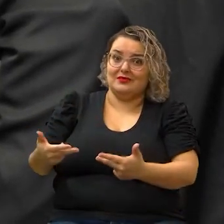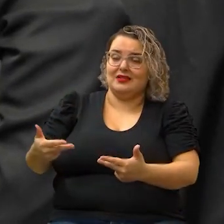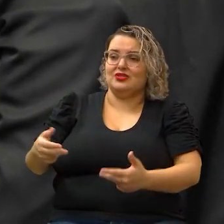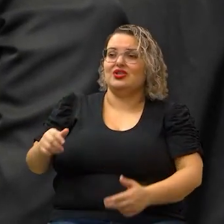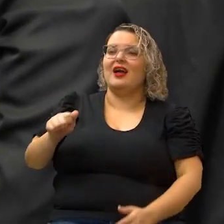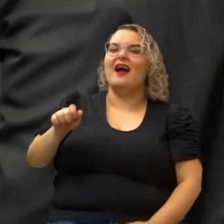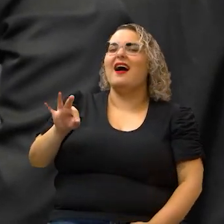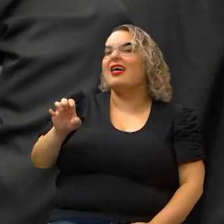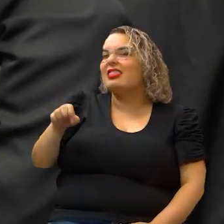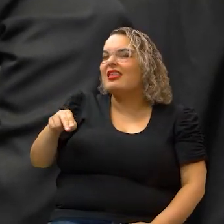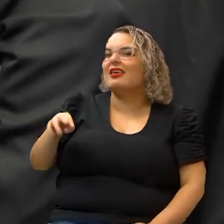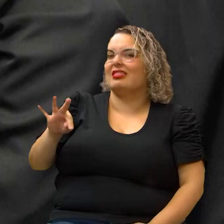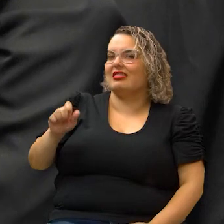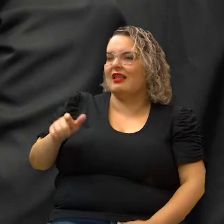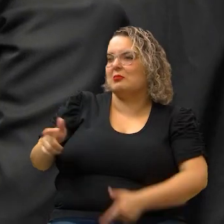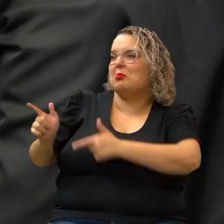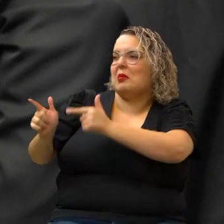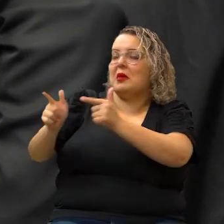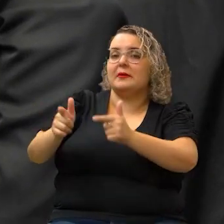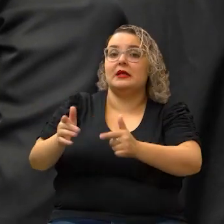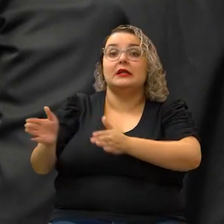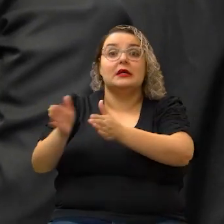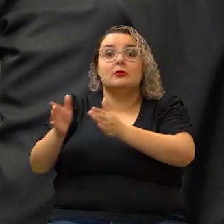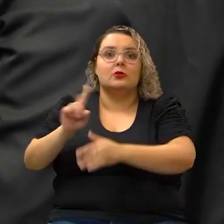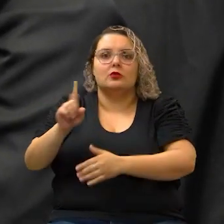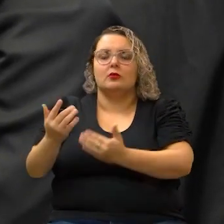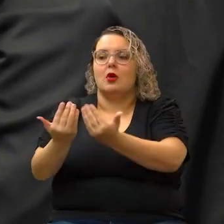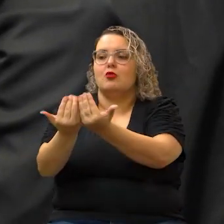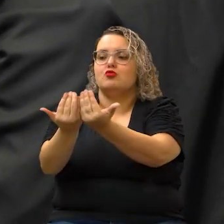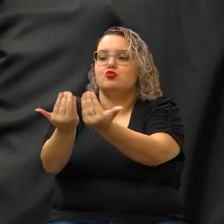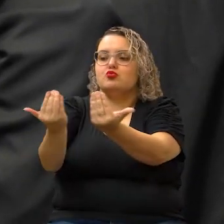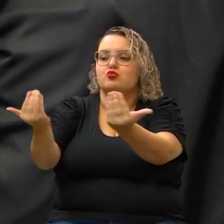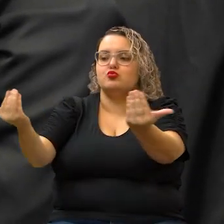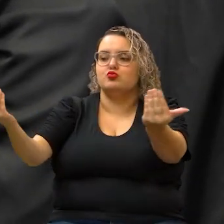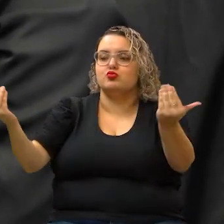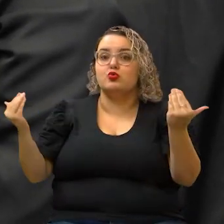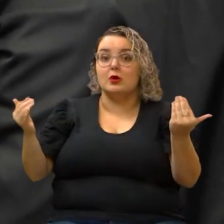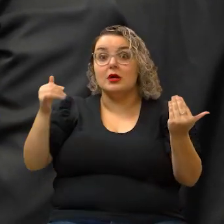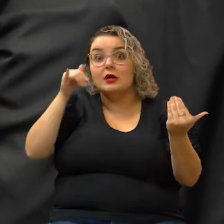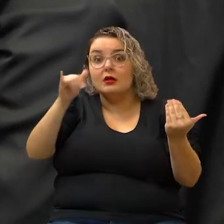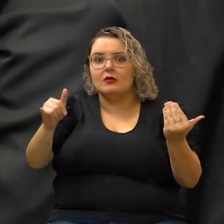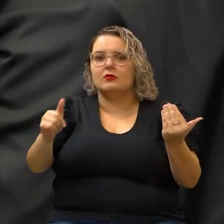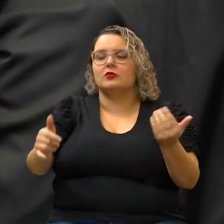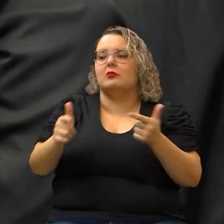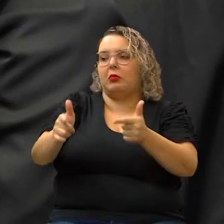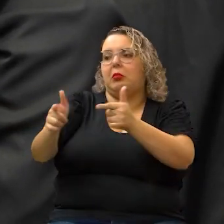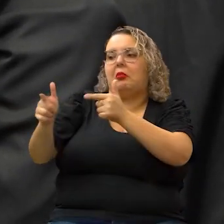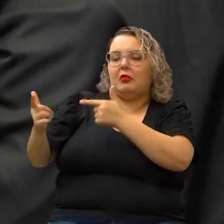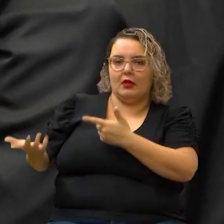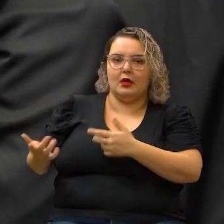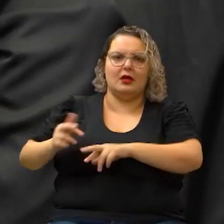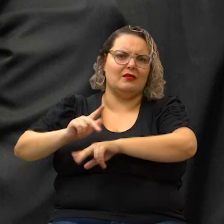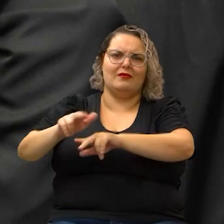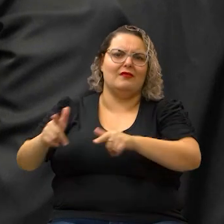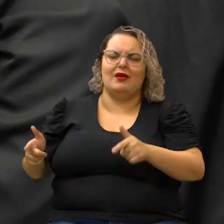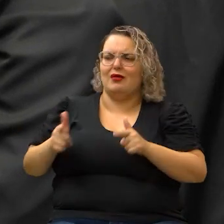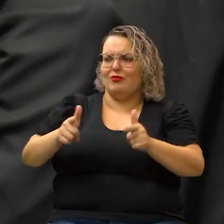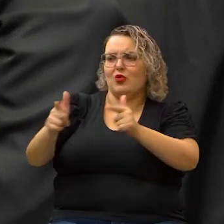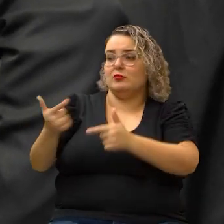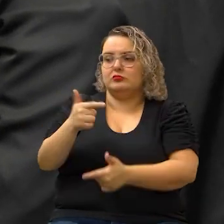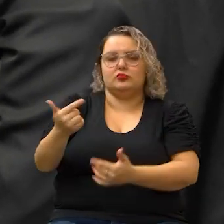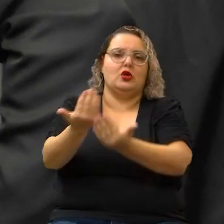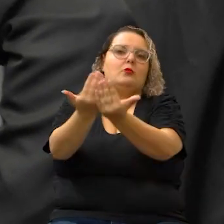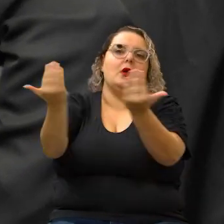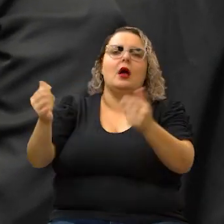época ainda não tinha sido construído o muro que foi feito posteriormente, que evitou os ataques terroristas, Sim. que eram muito ataque, não havia